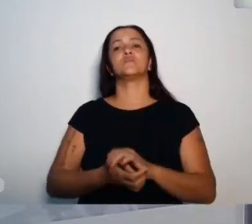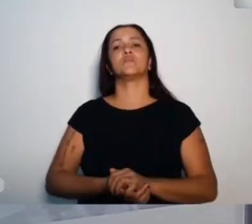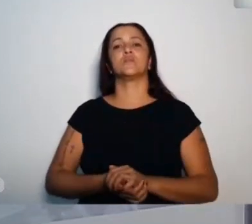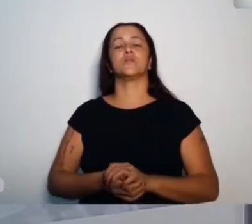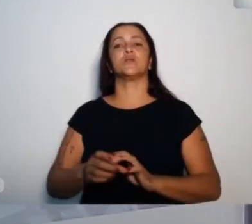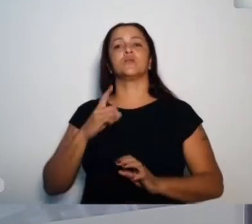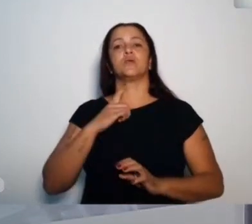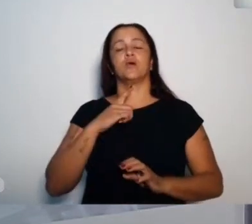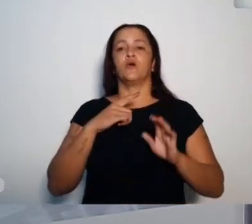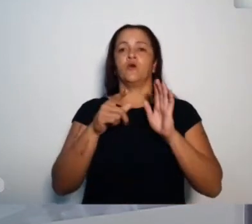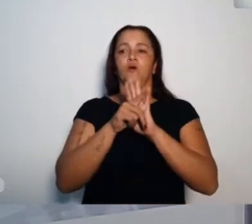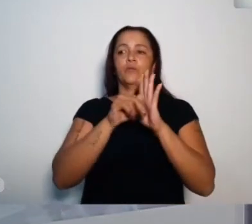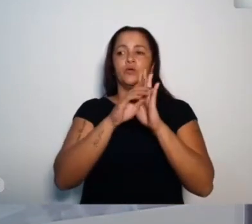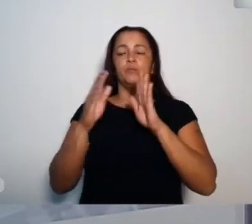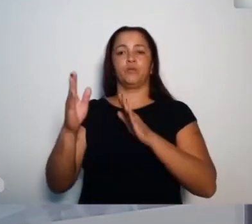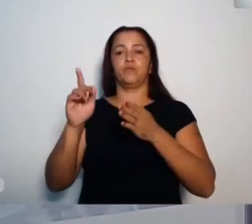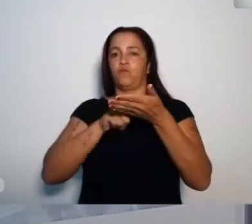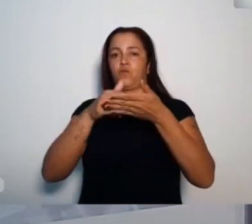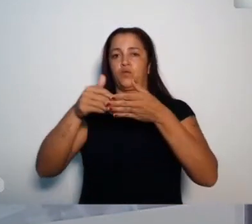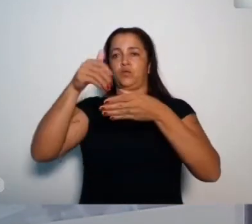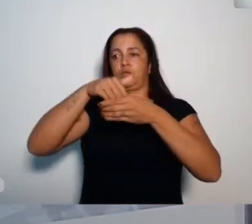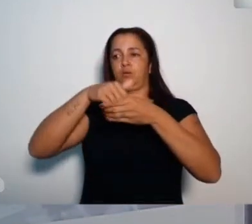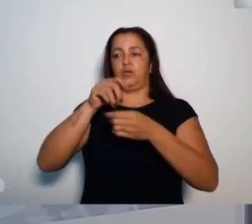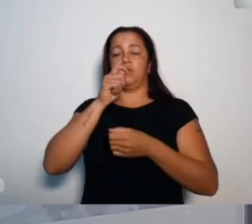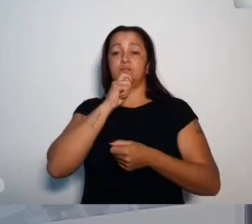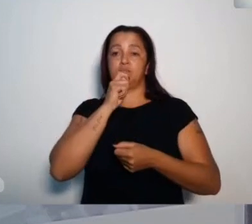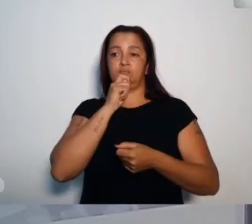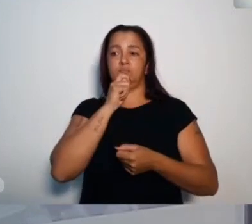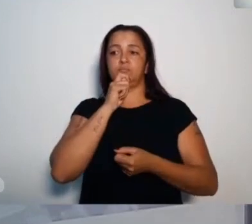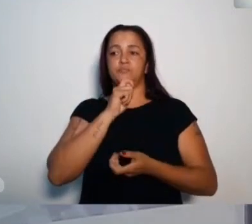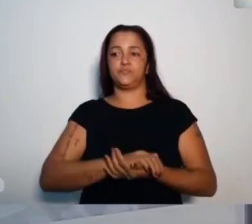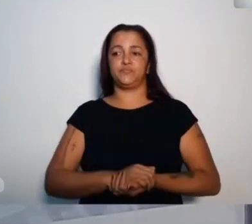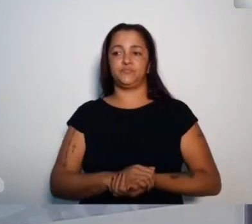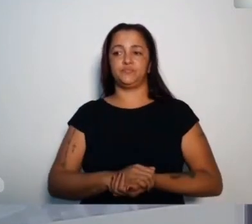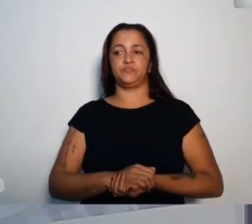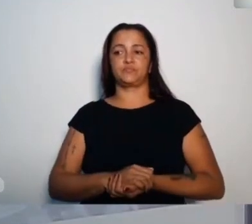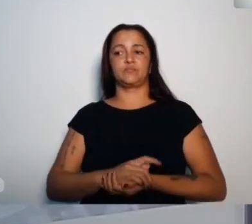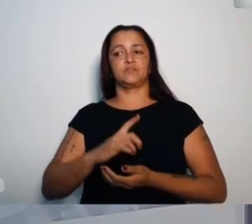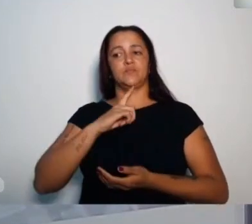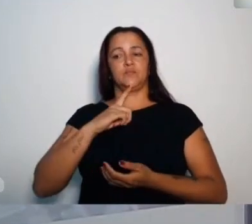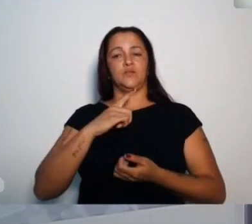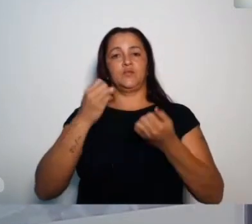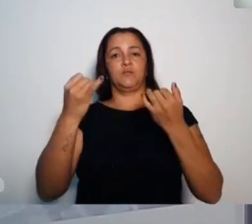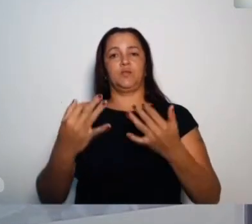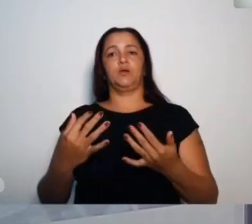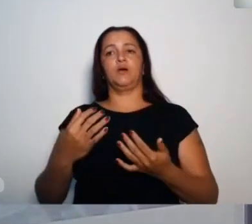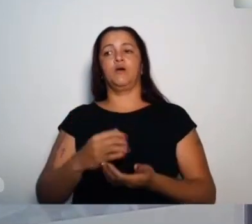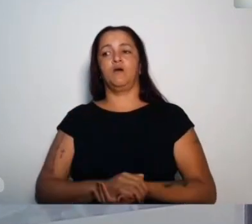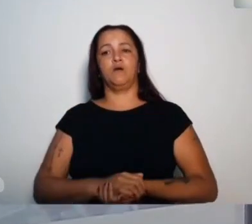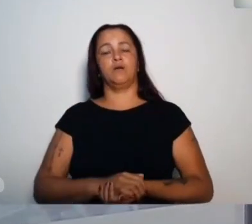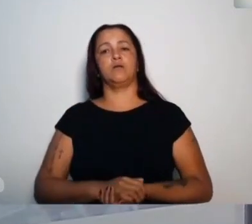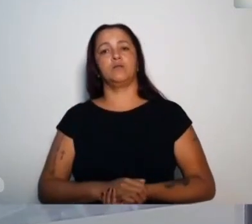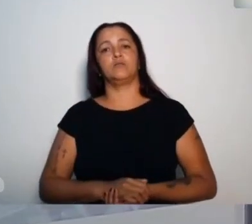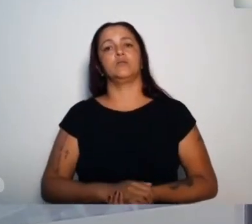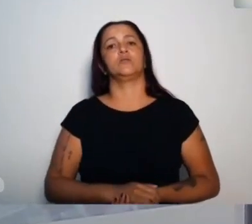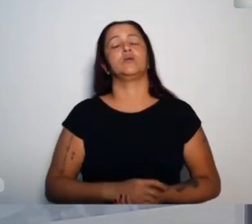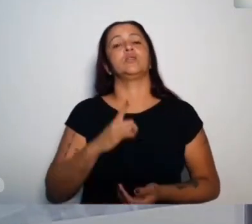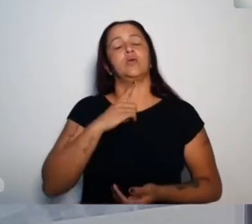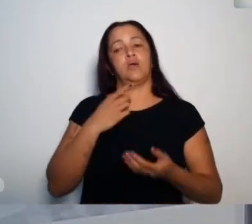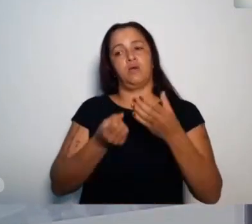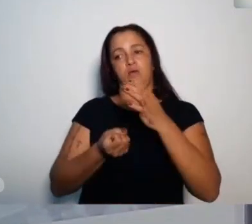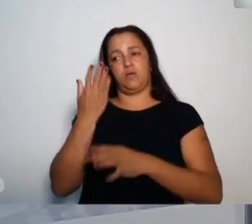foi votado nesta casa? Não existe lei ainda para nós votarmos, para que a gente crie a